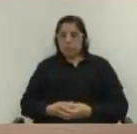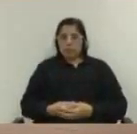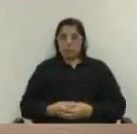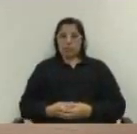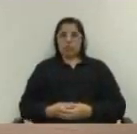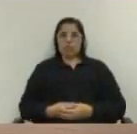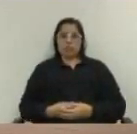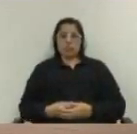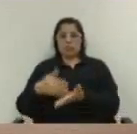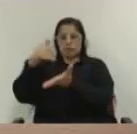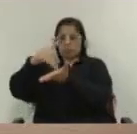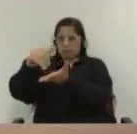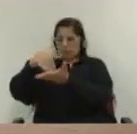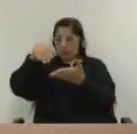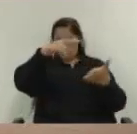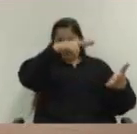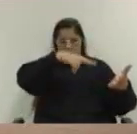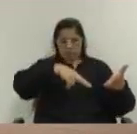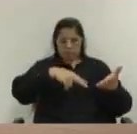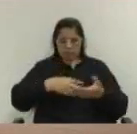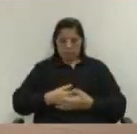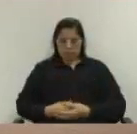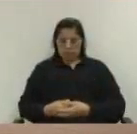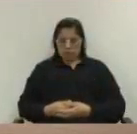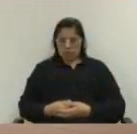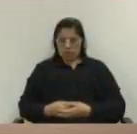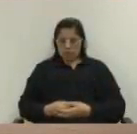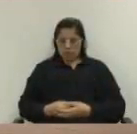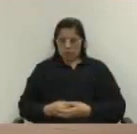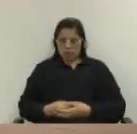Ao secretário para a leitura.